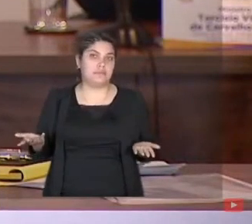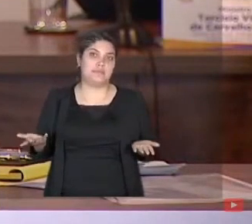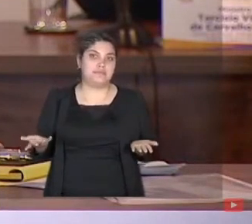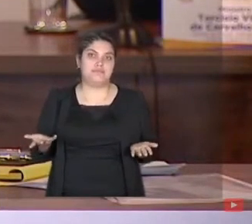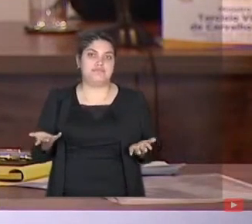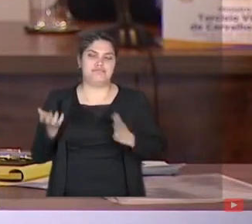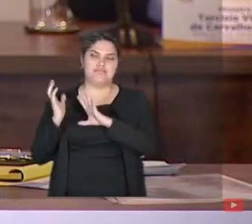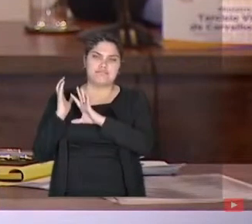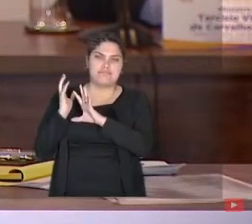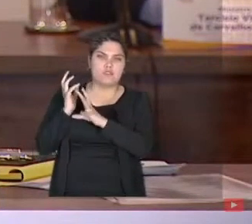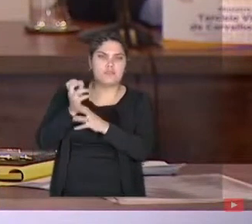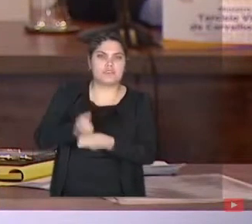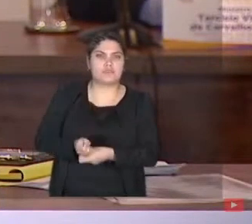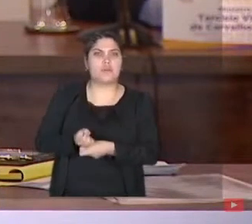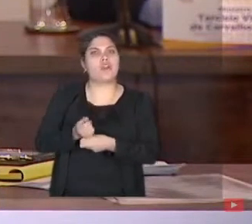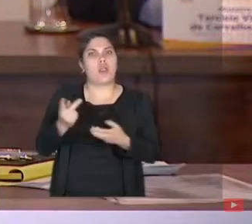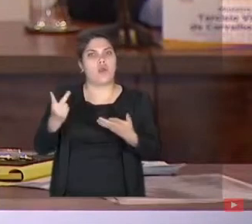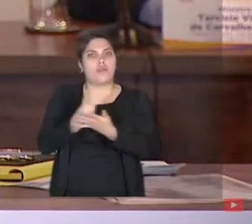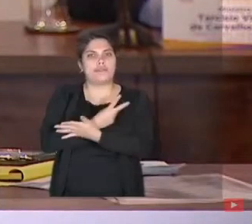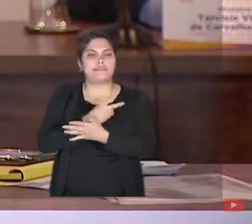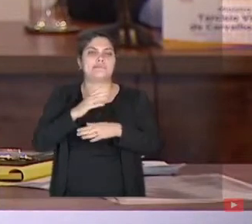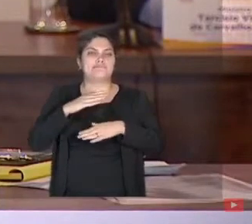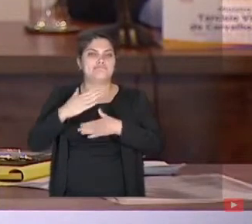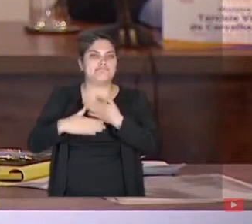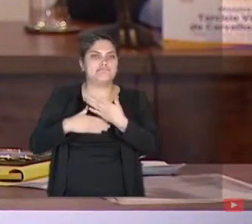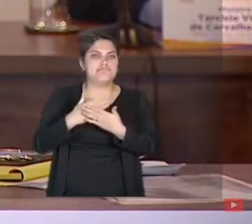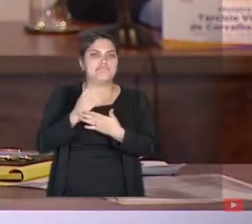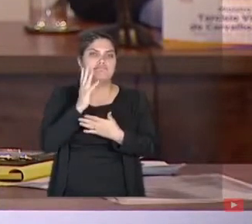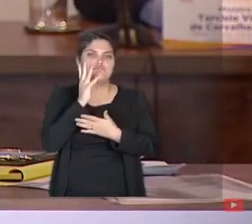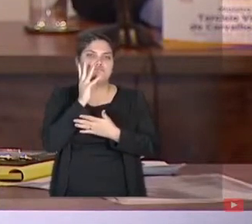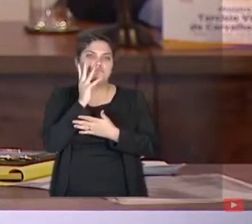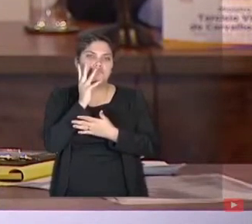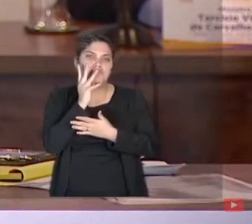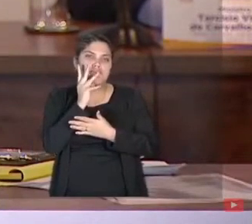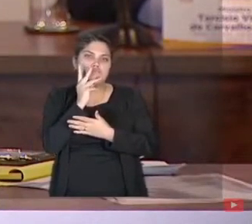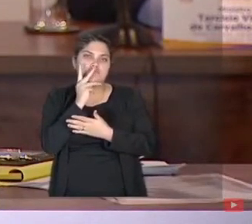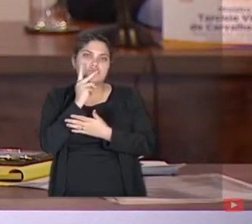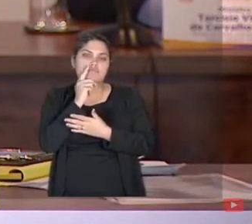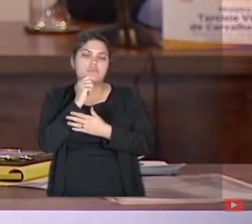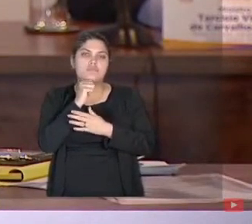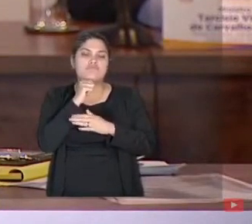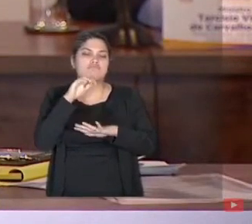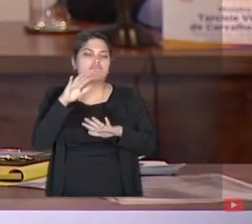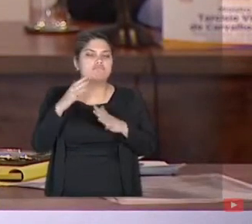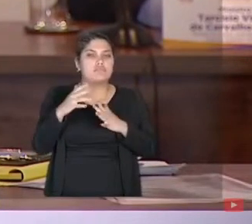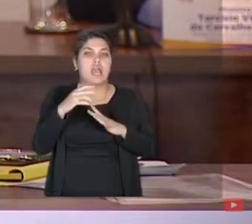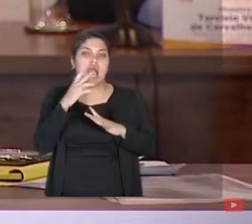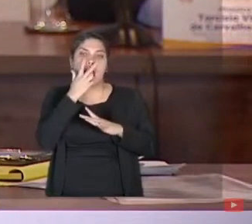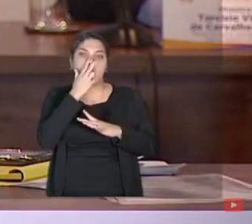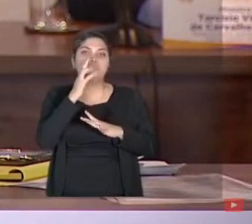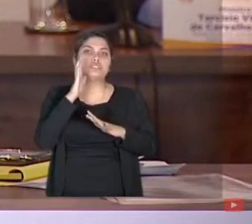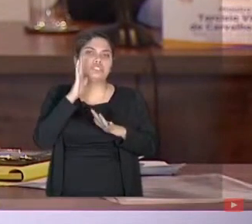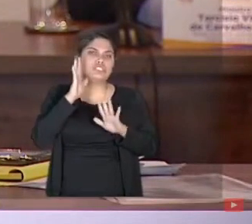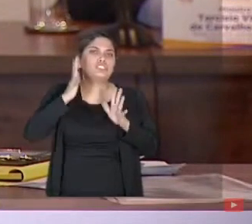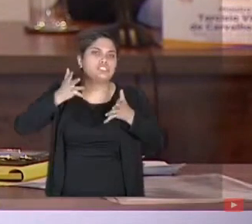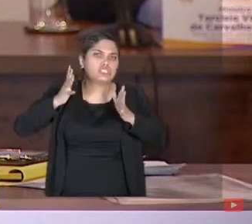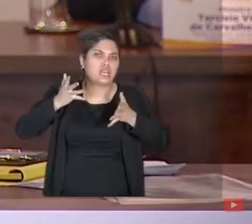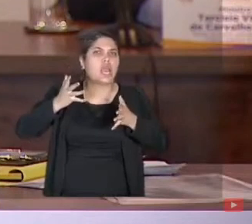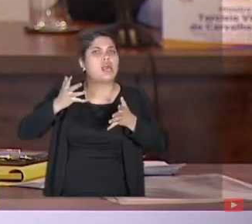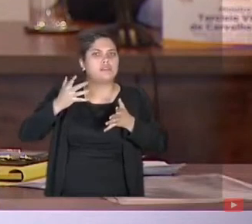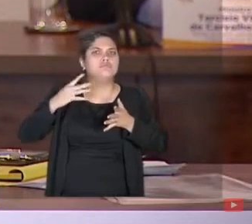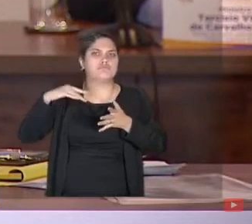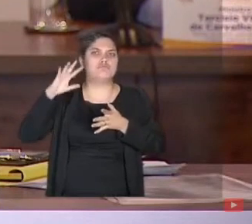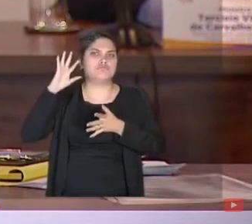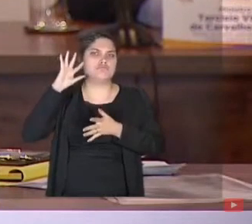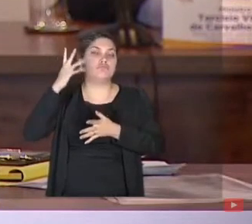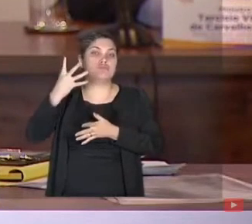A totalização que sofreu um processo de lentidão aparentemente já está regularizada